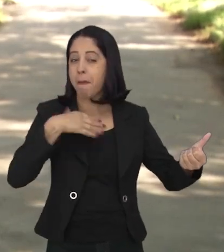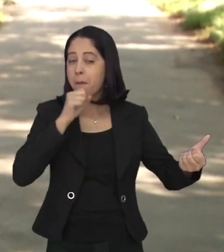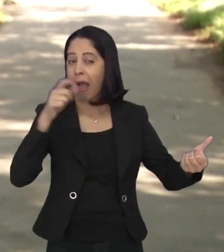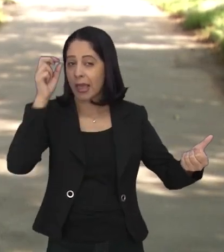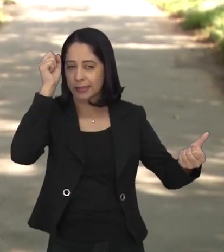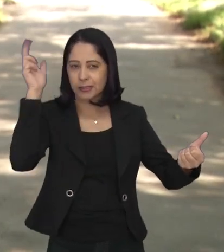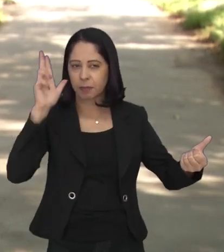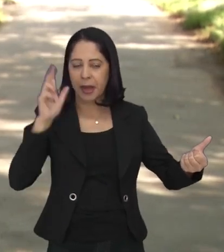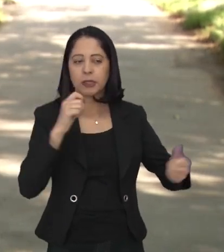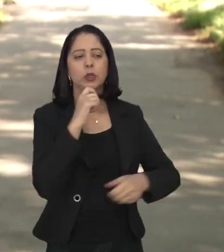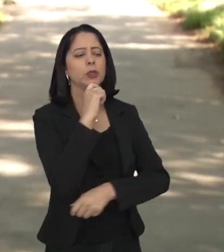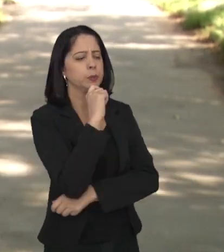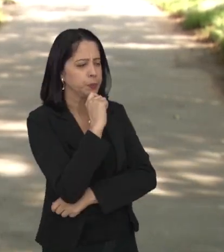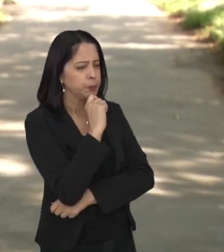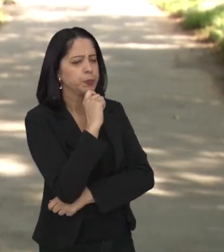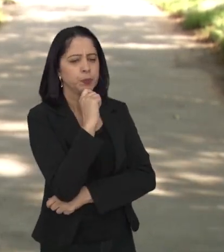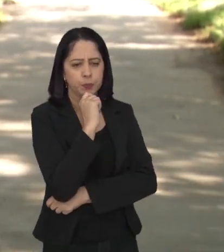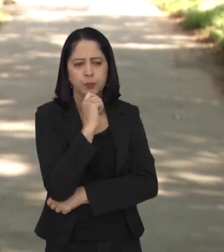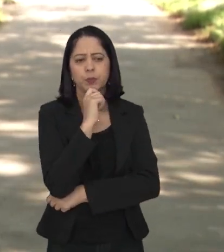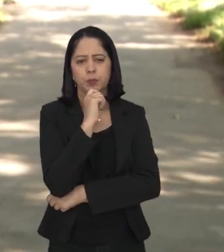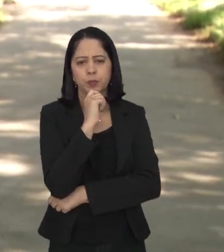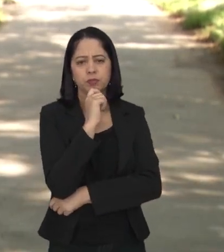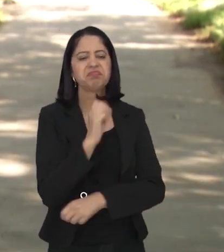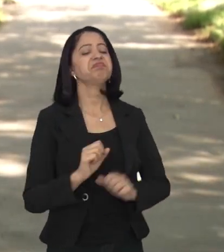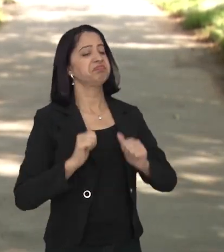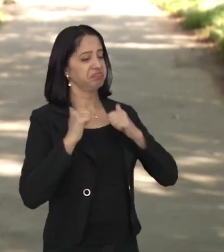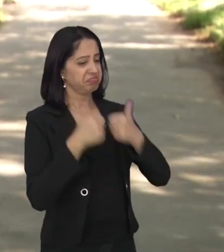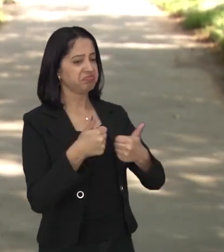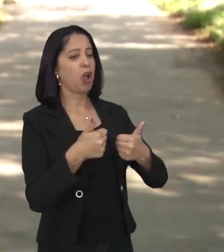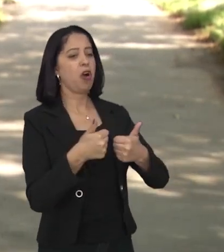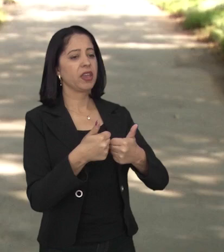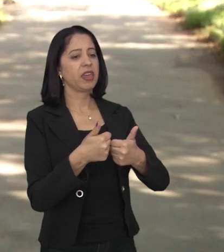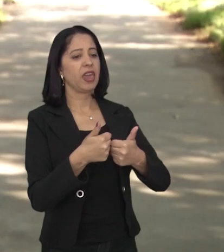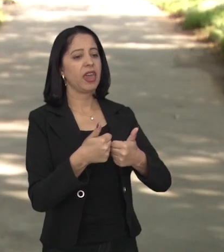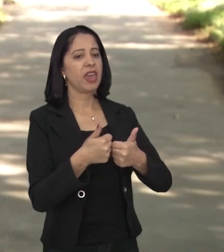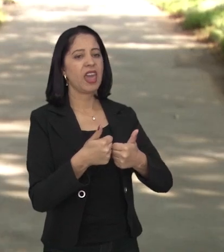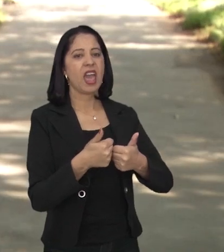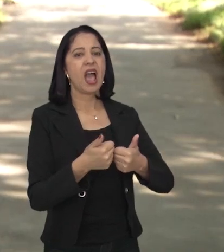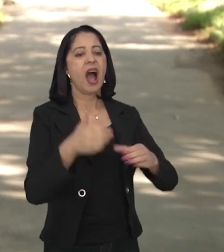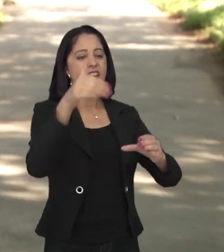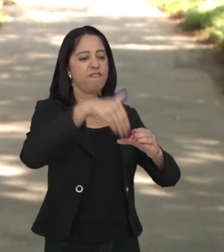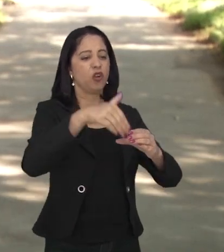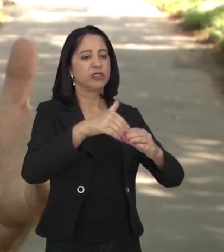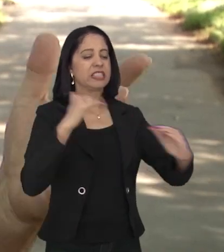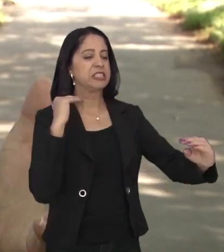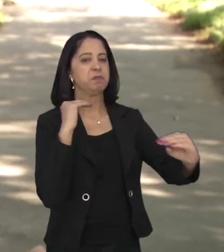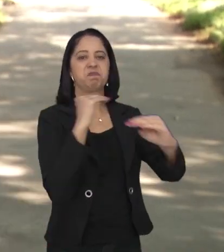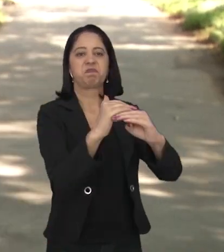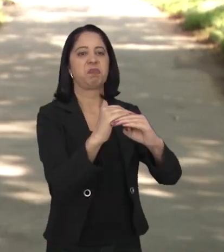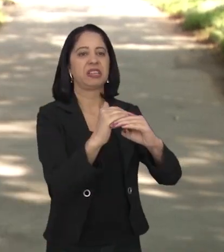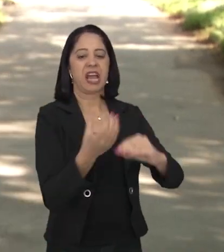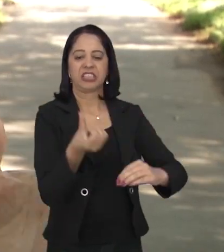Ele pegou todo o material dele e tal. Muito bem, eu considero essa votação